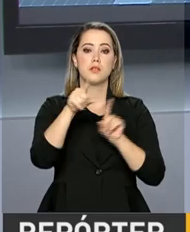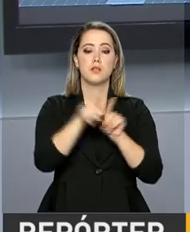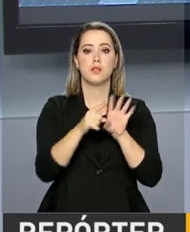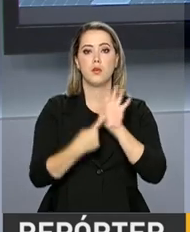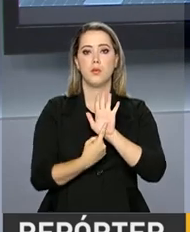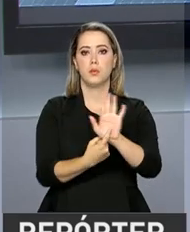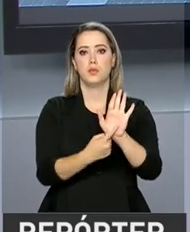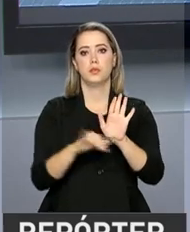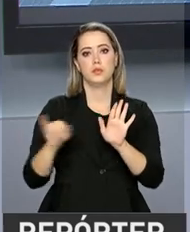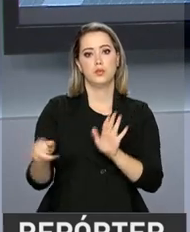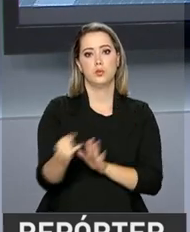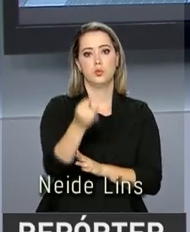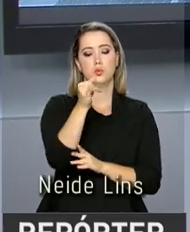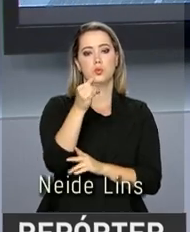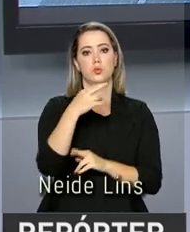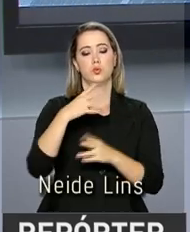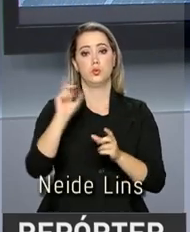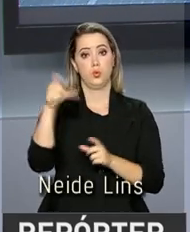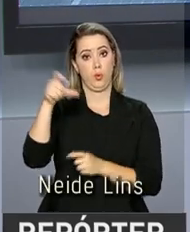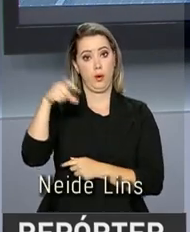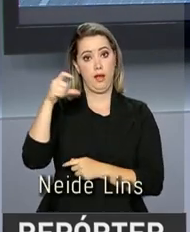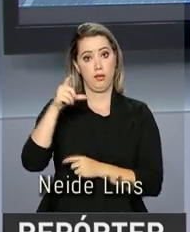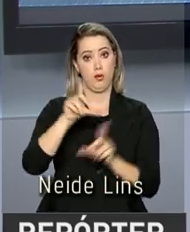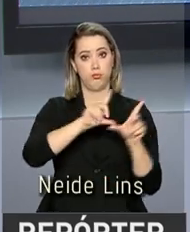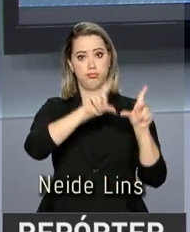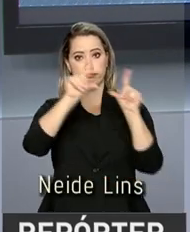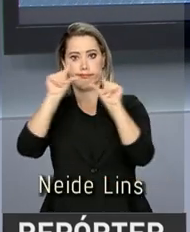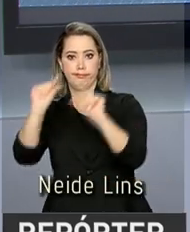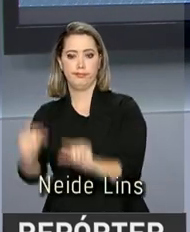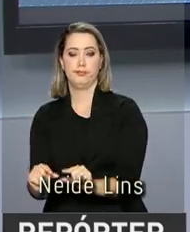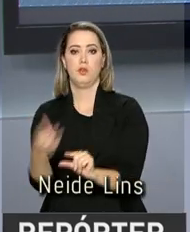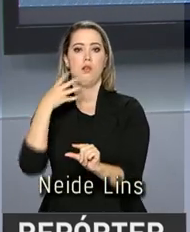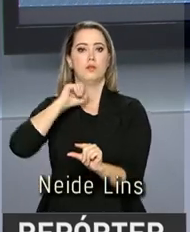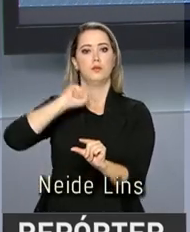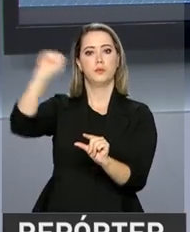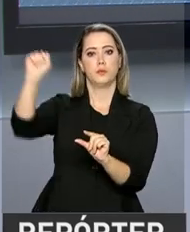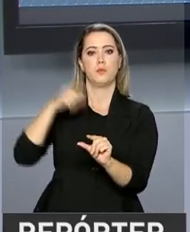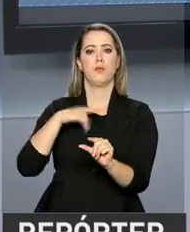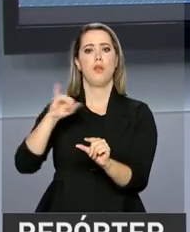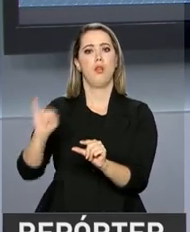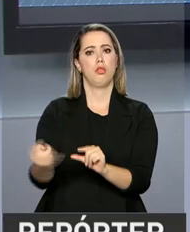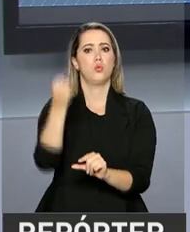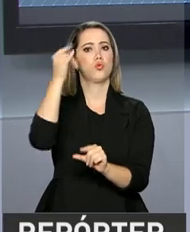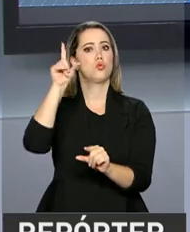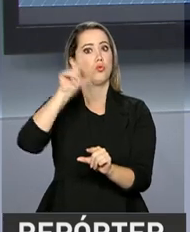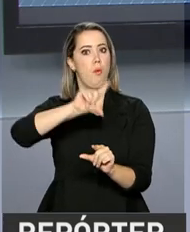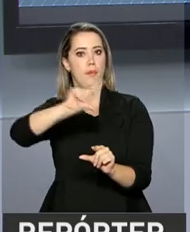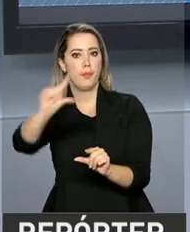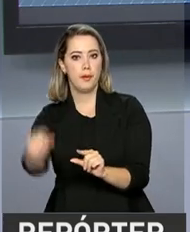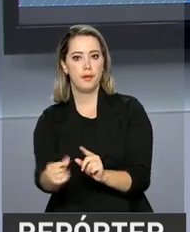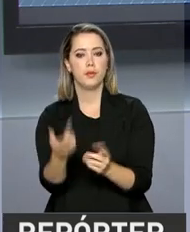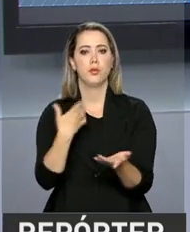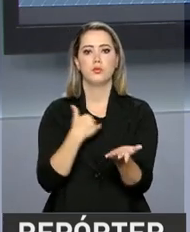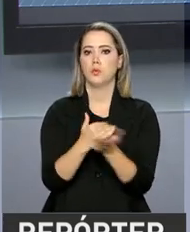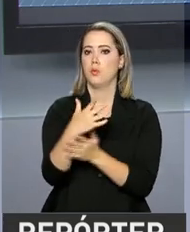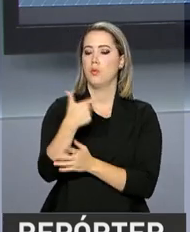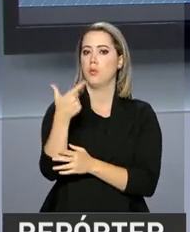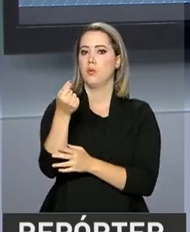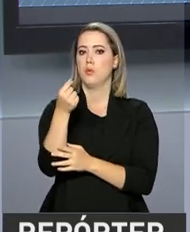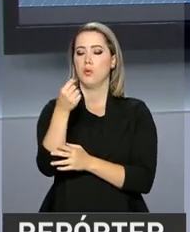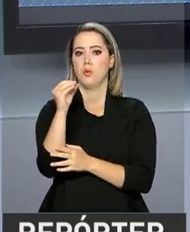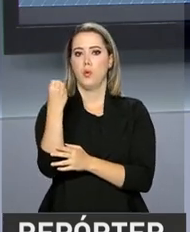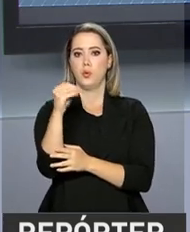do rotativo do cartão de crédito teve queda substancial em abril. É a taxa mais baixa registrada desde outubro